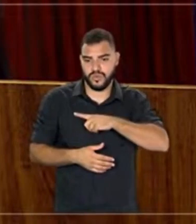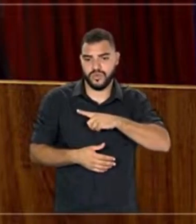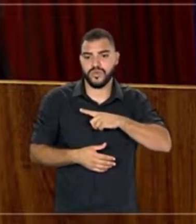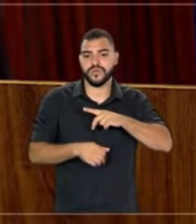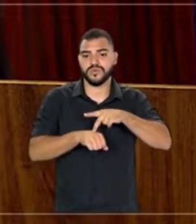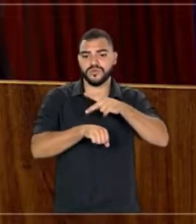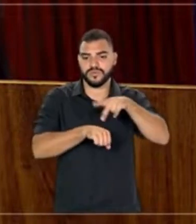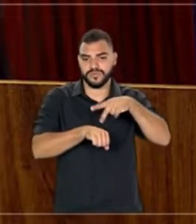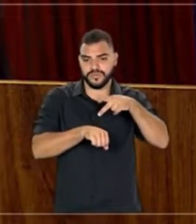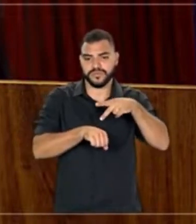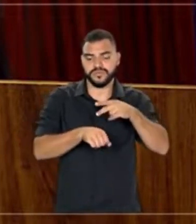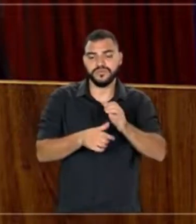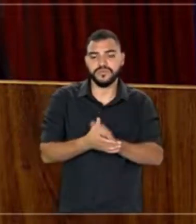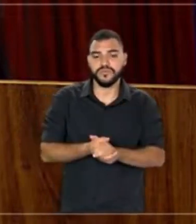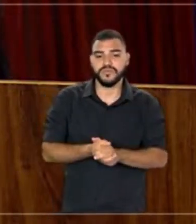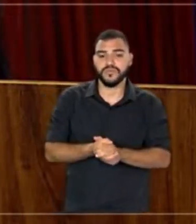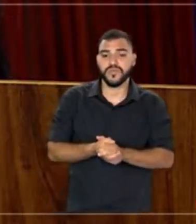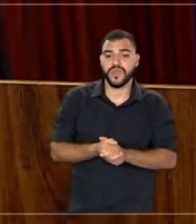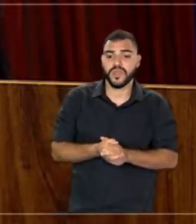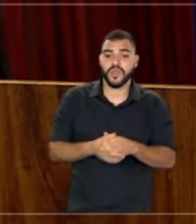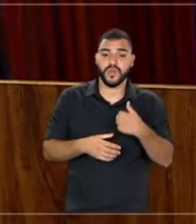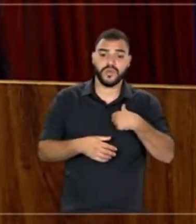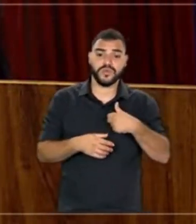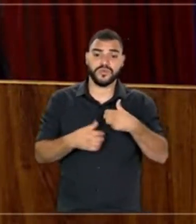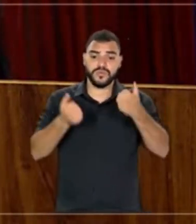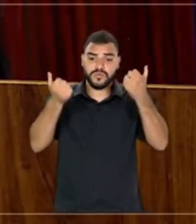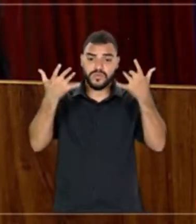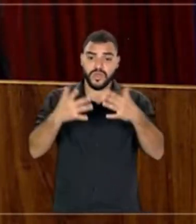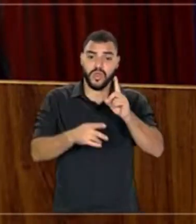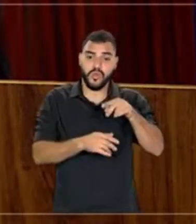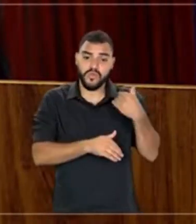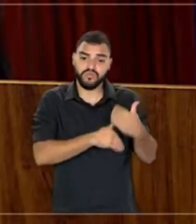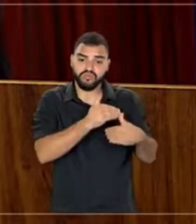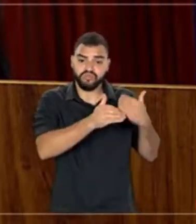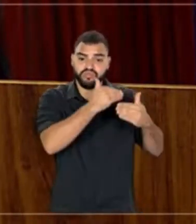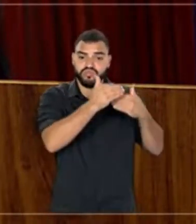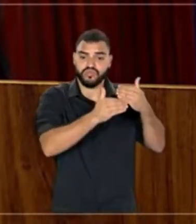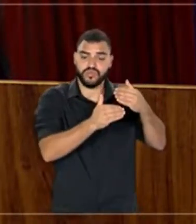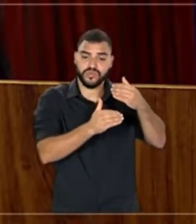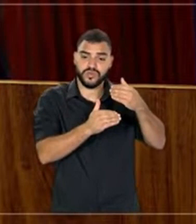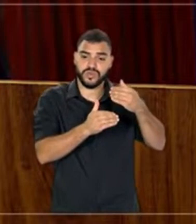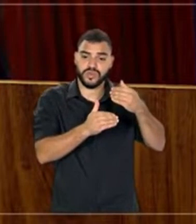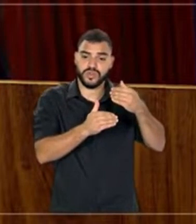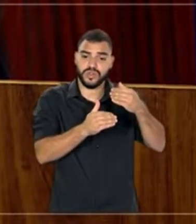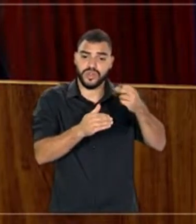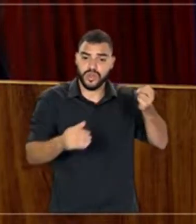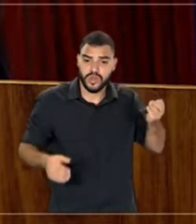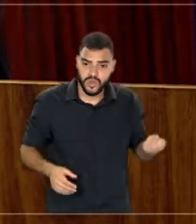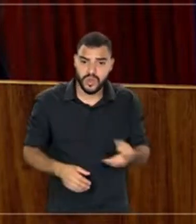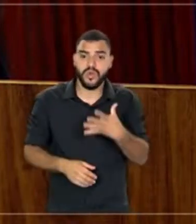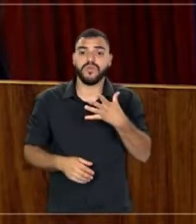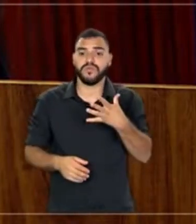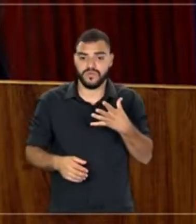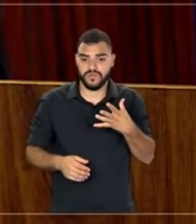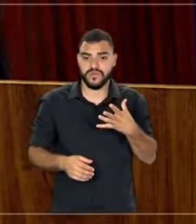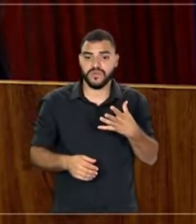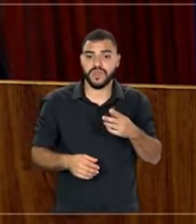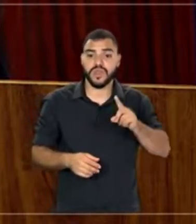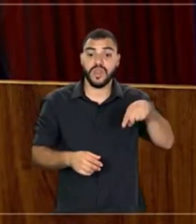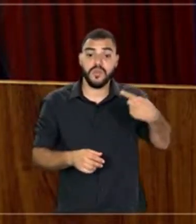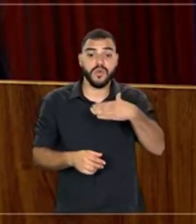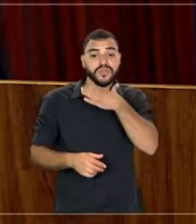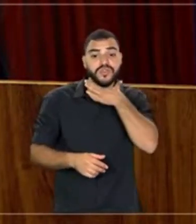eu diria, de reconstrução espiritual e econômica do Brasil, após a morte de mais